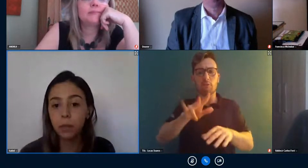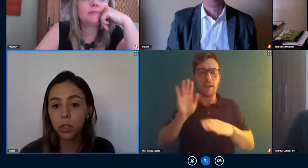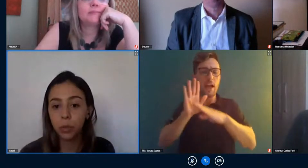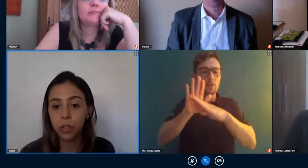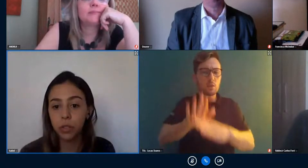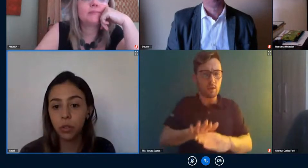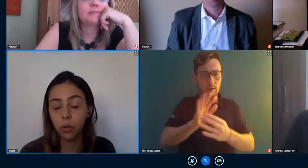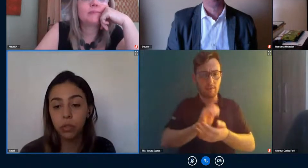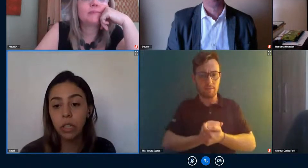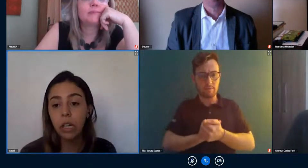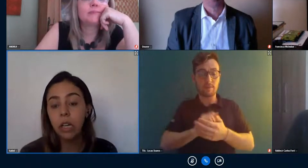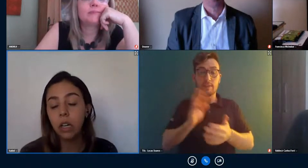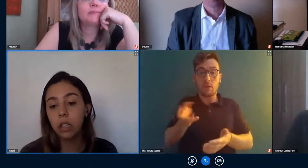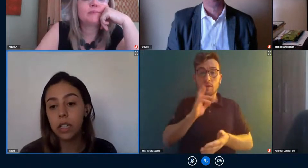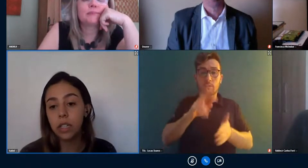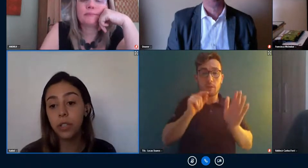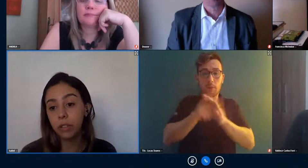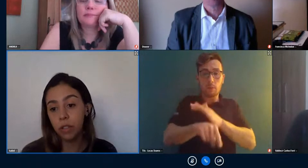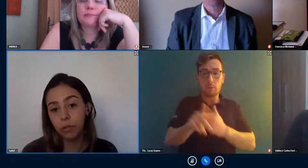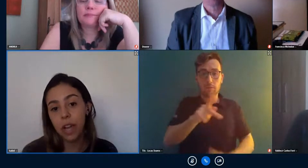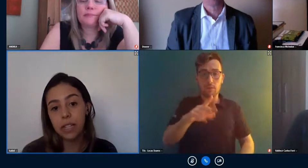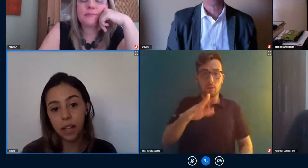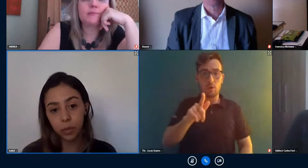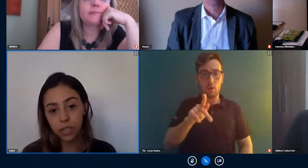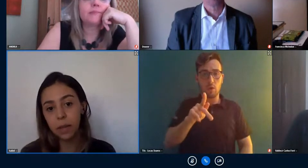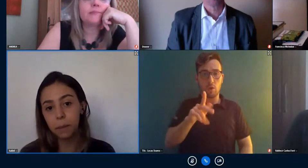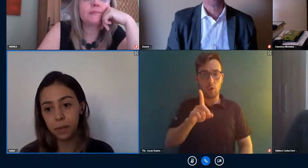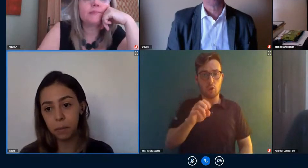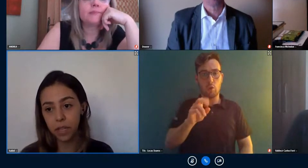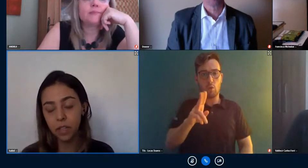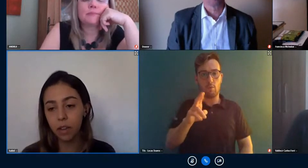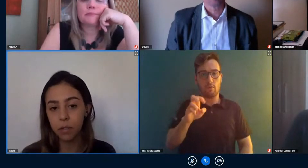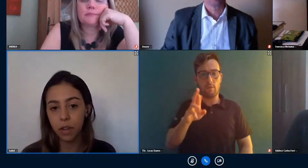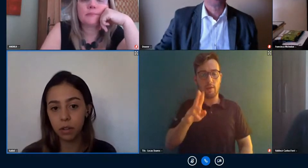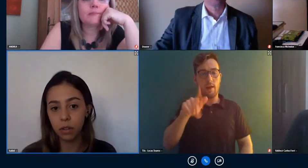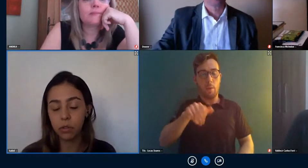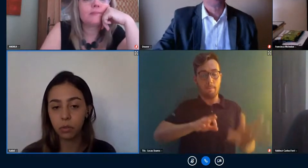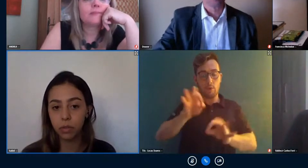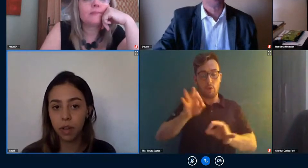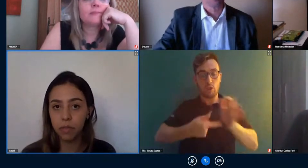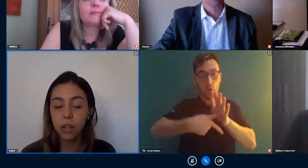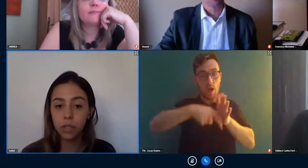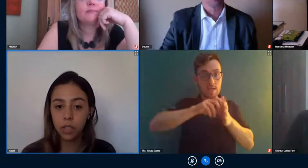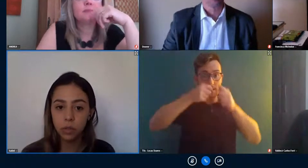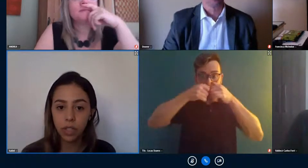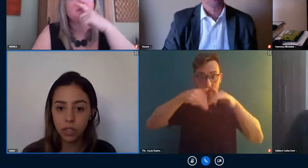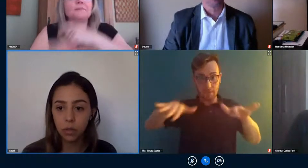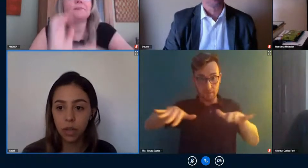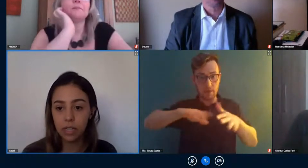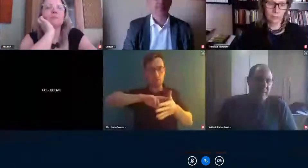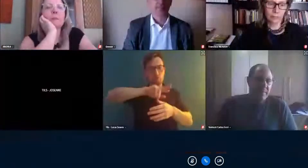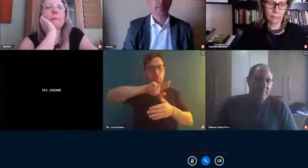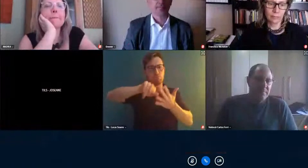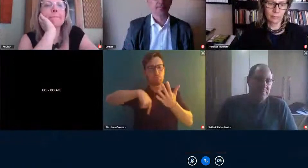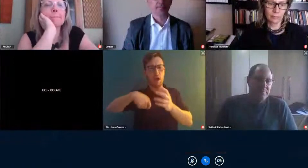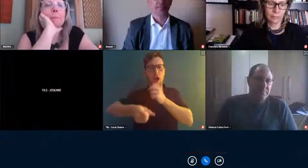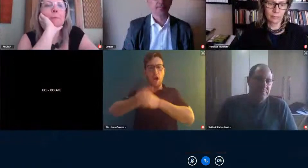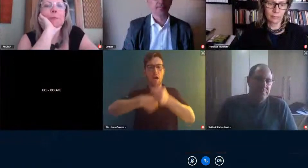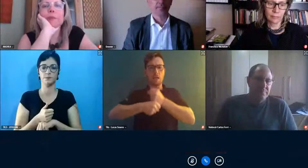Respondendo à pergunta do professor Dolper, esse projeto ele foi realizado antes da pandemia, né, há vários anos vem sendo